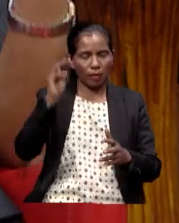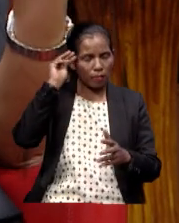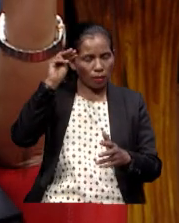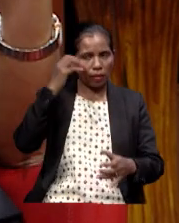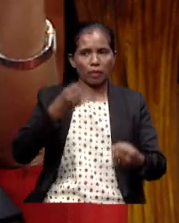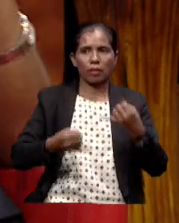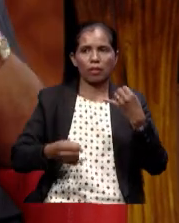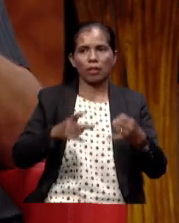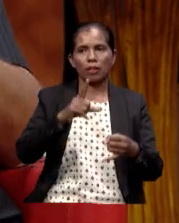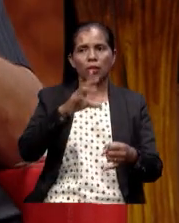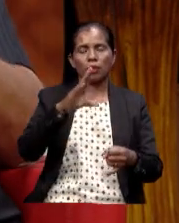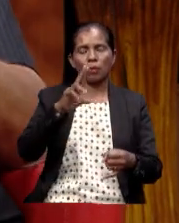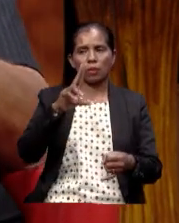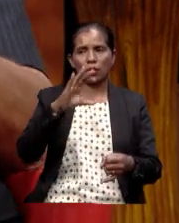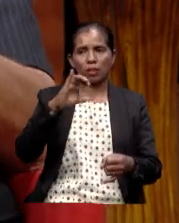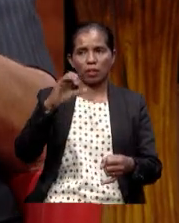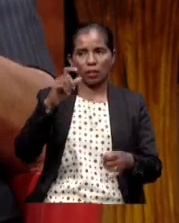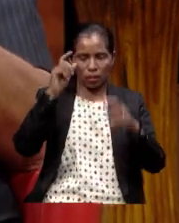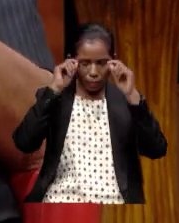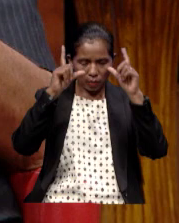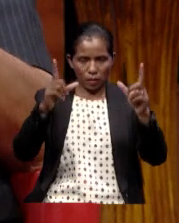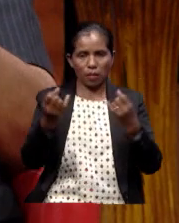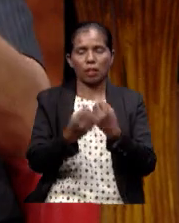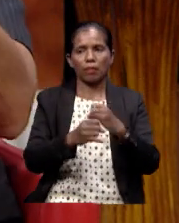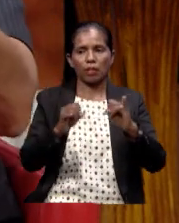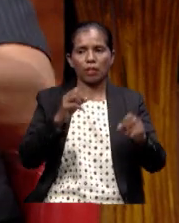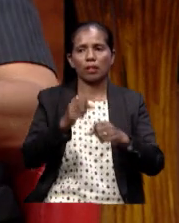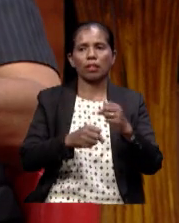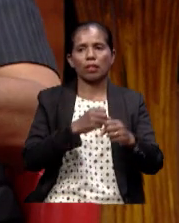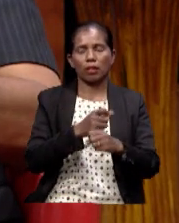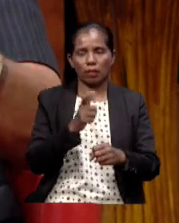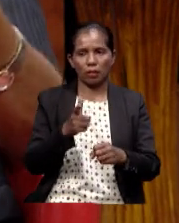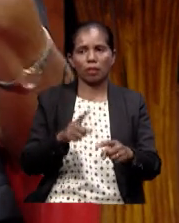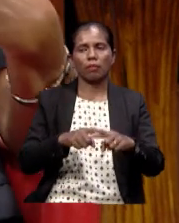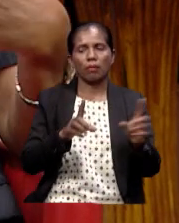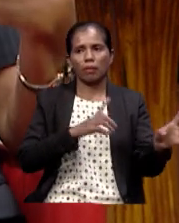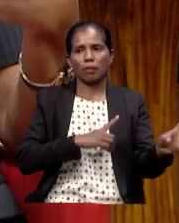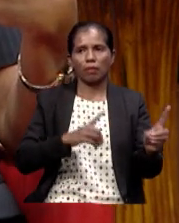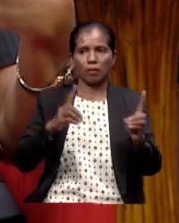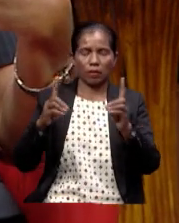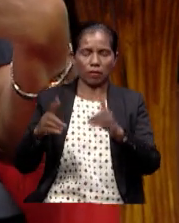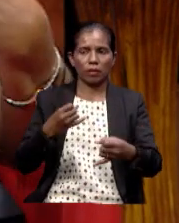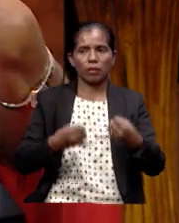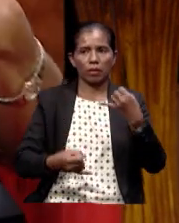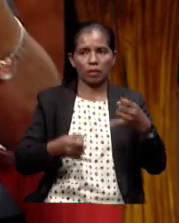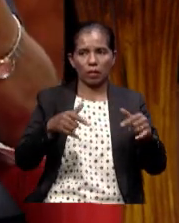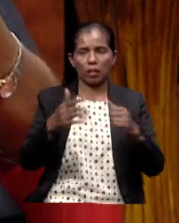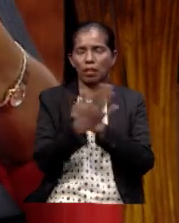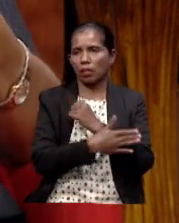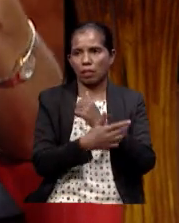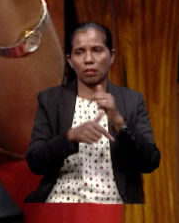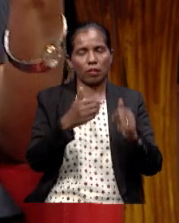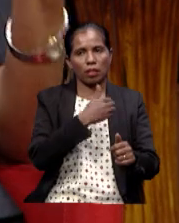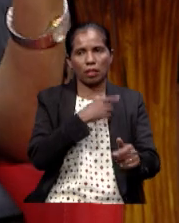Justiça, Lúcia Lobato, nos questiona Timor-Leste o com antena Rua Nulo Reisingona, mas bem implementação do sistema de justiça em Relaran será o